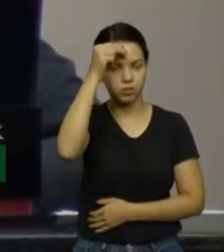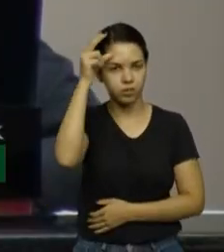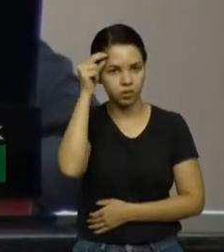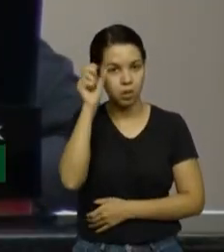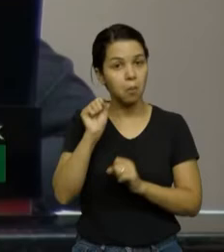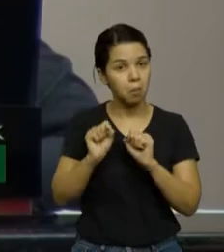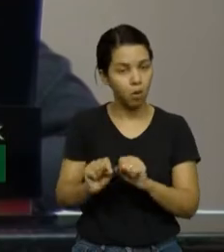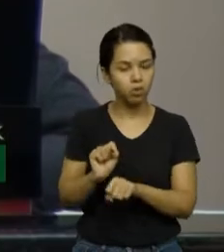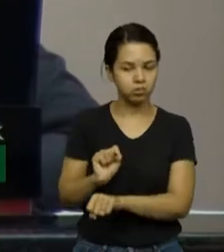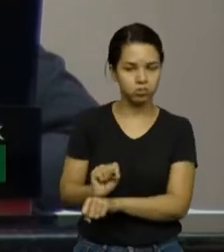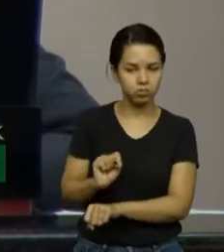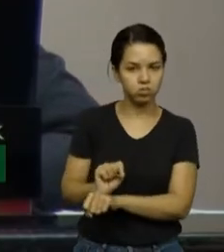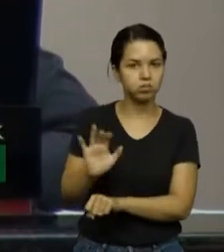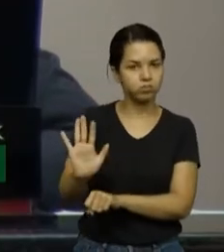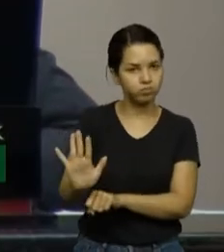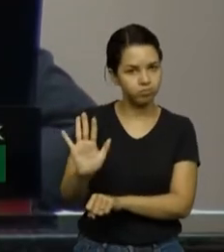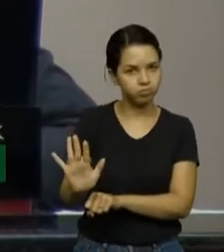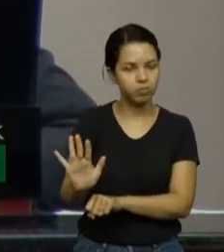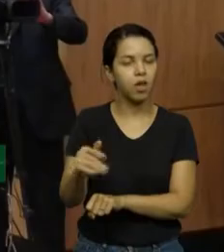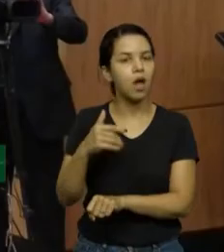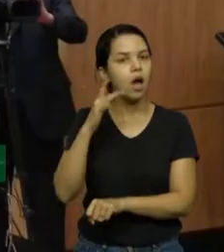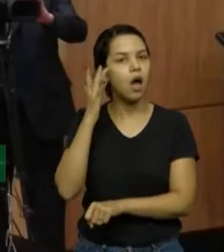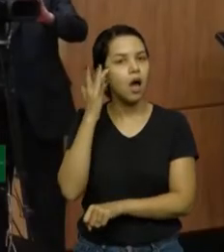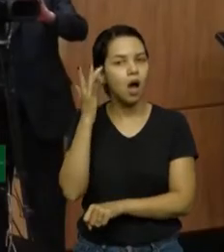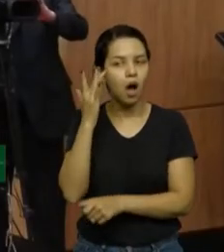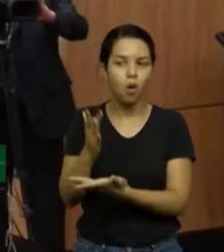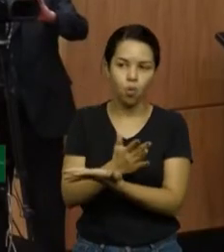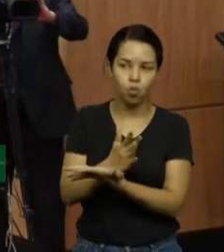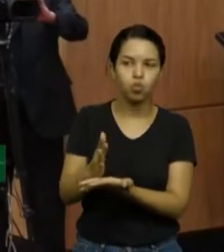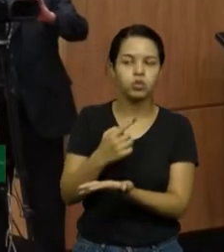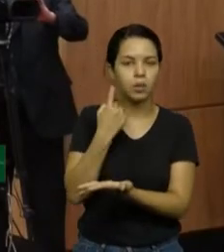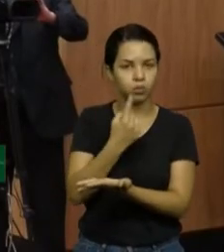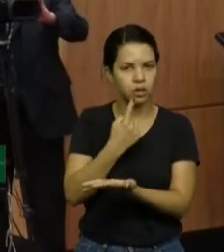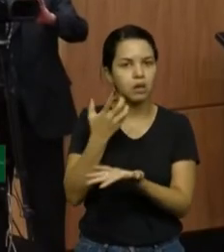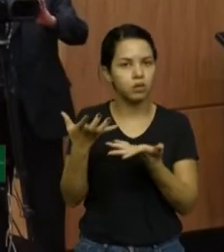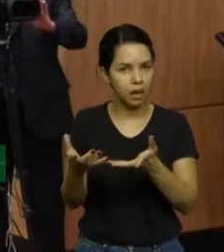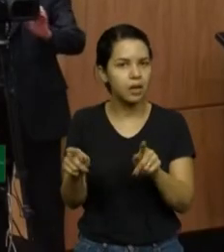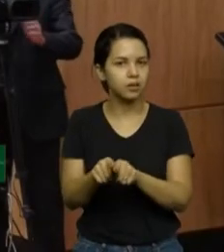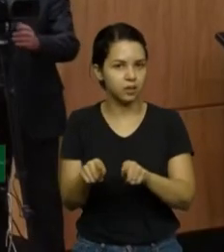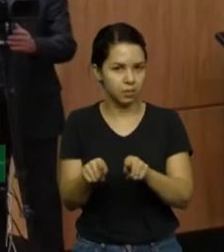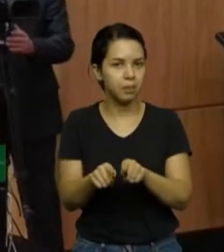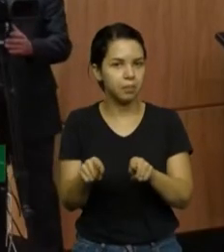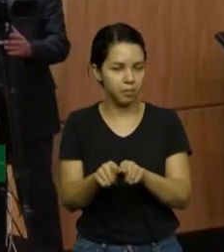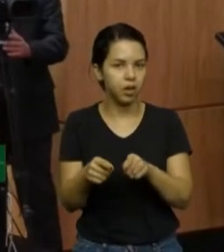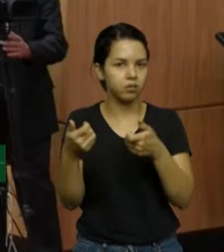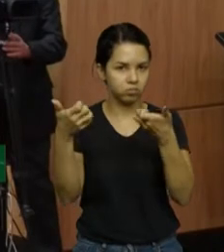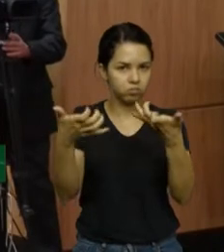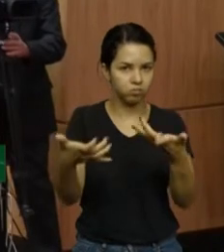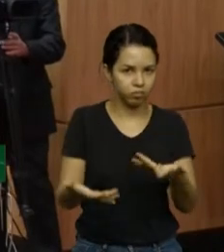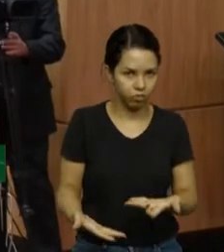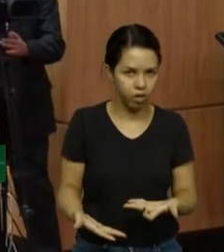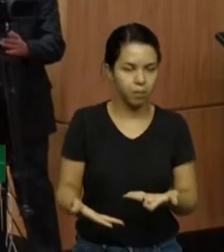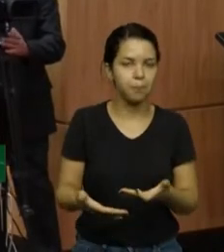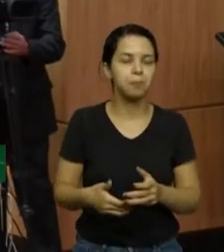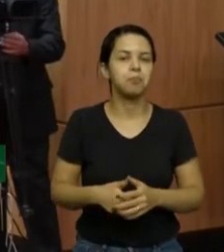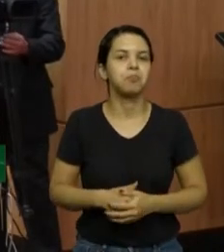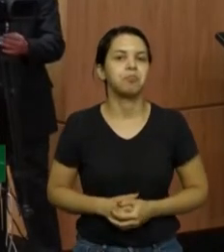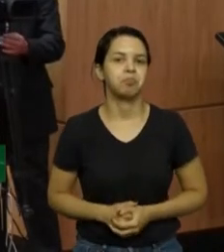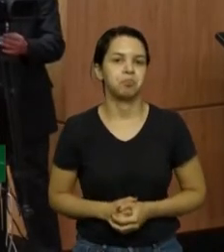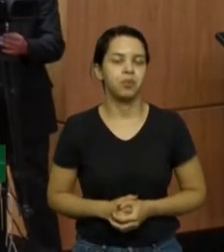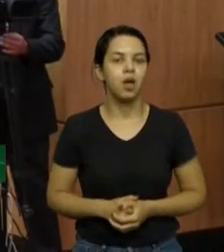aguardar aí, que acredito que alguns deputados queiram fazer uso da palavra. Primeiro,